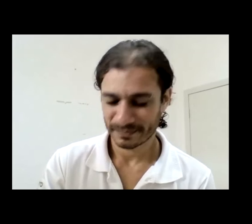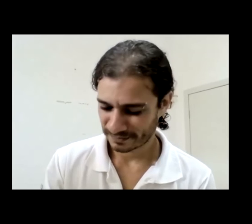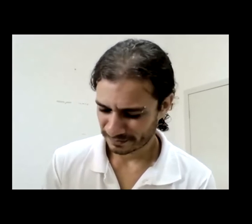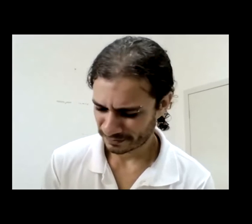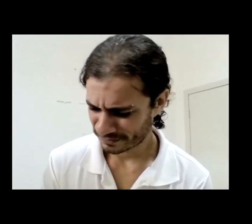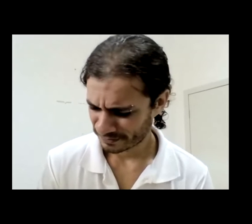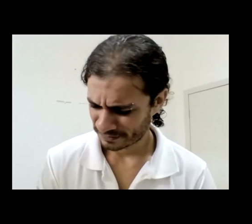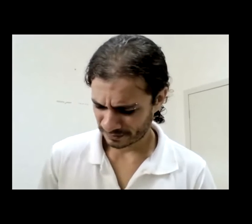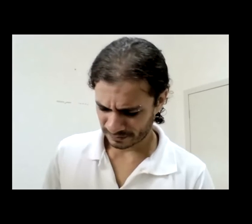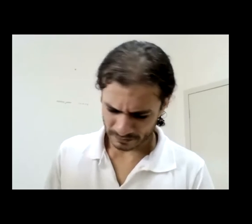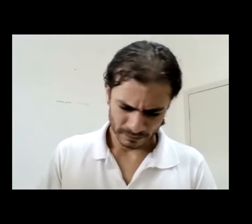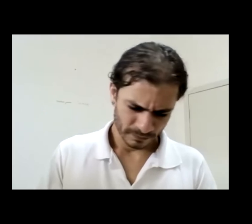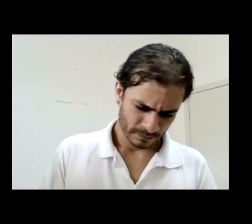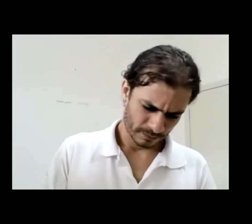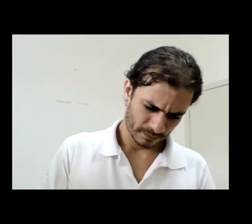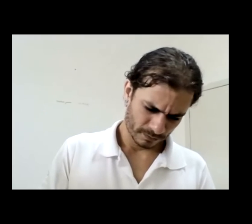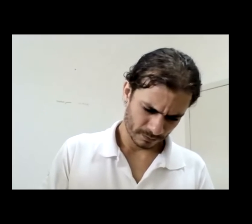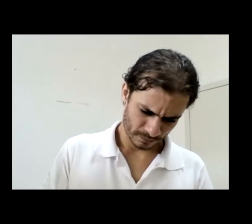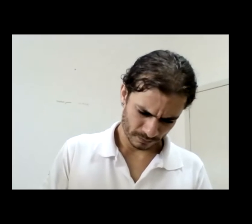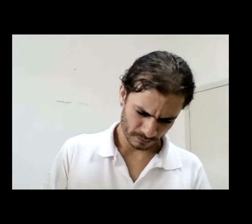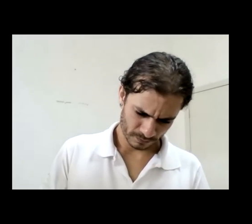É as treze. É as treze.